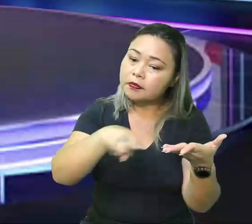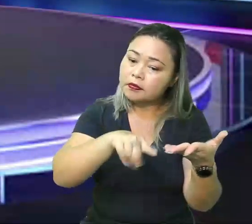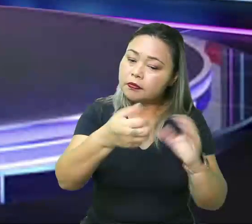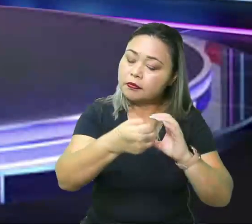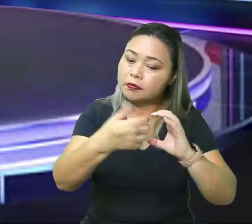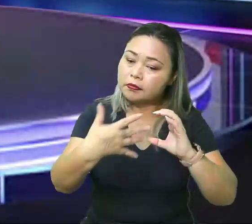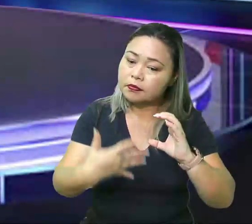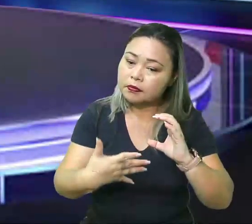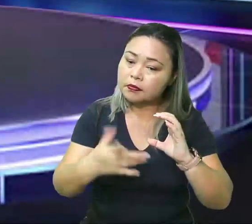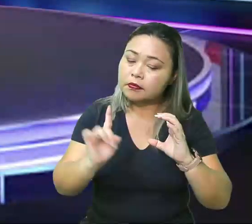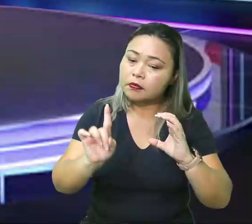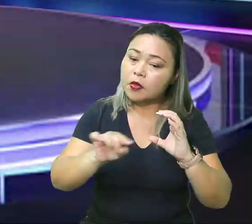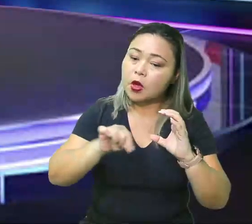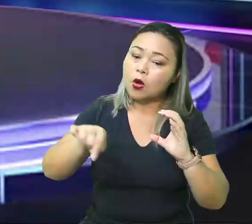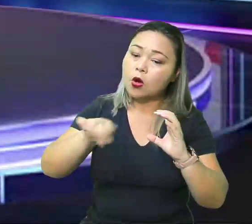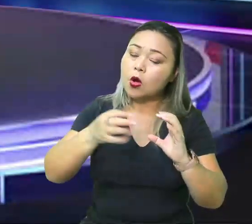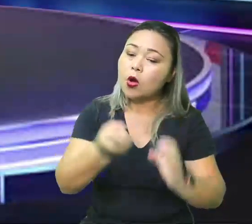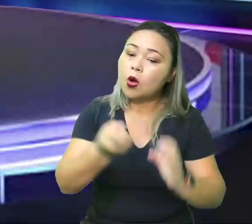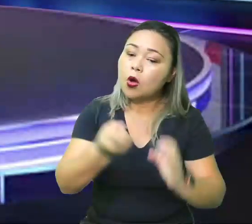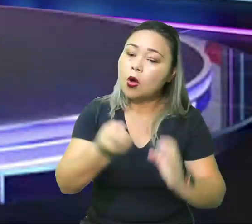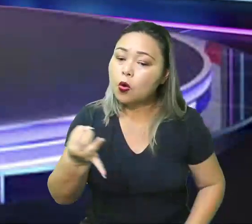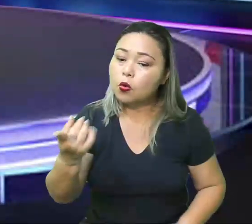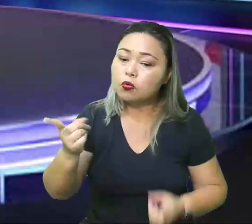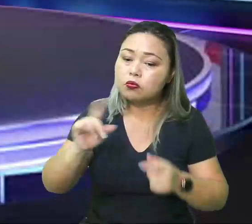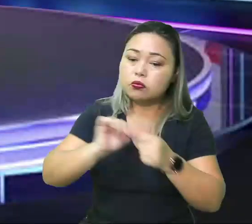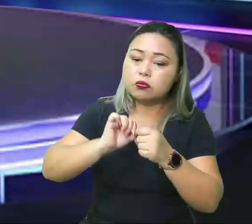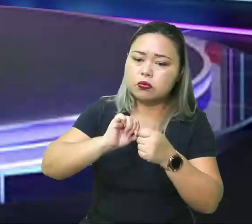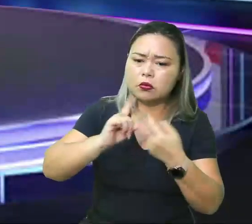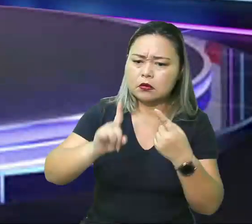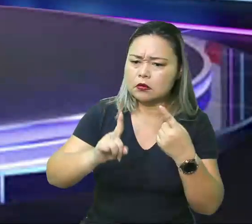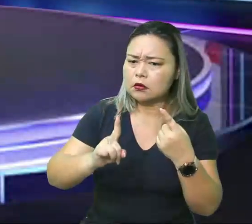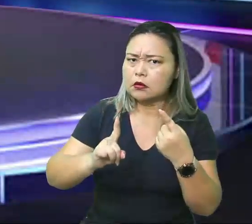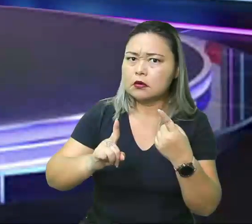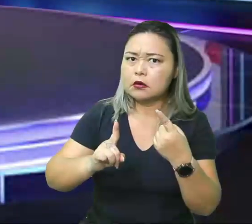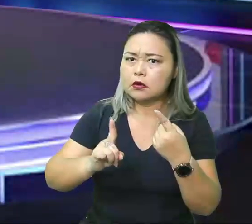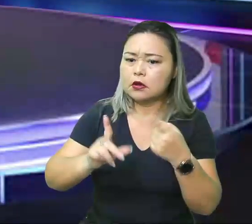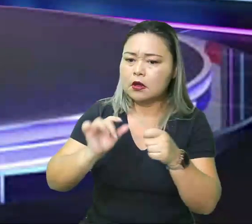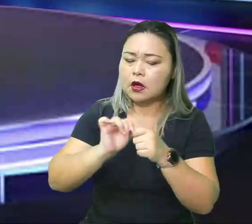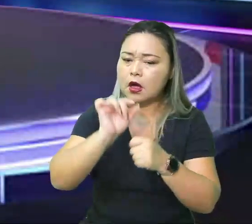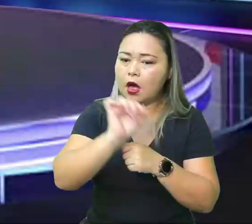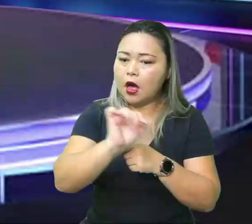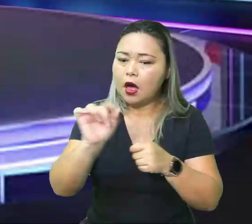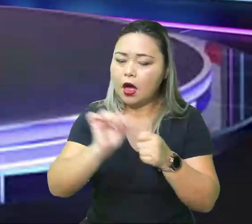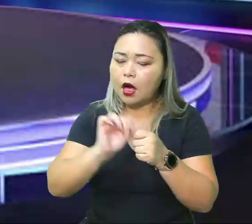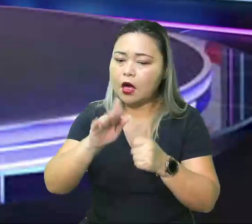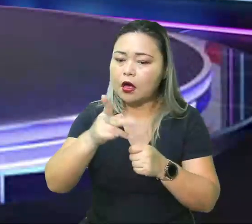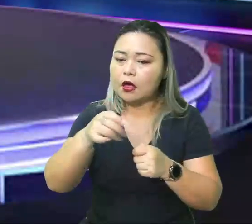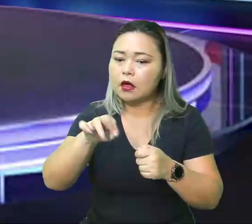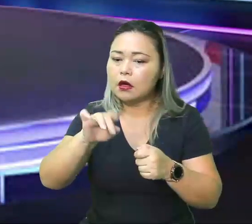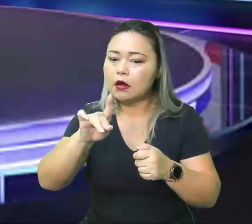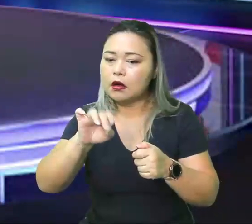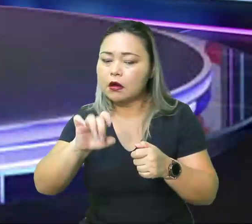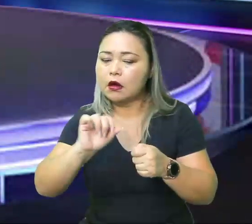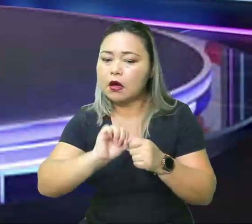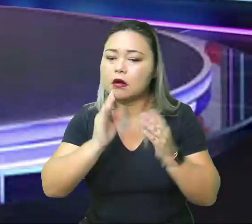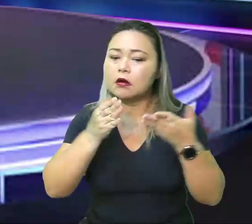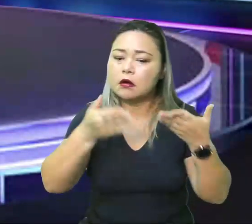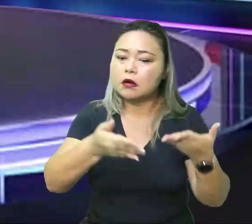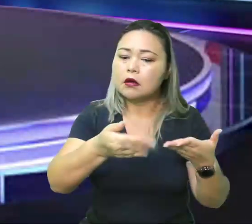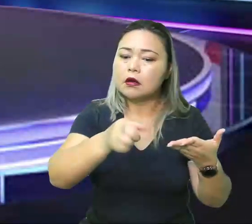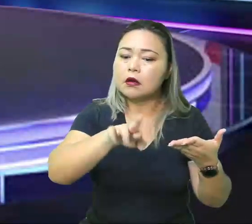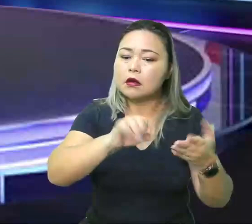essas características e também pelo número de cromossomos dessas espécies. Cada espécie de ser vivo